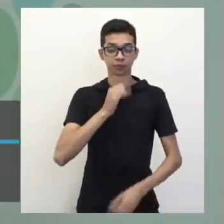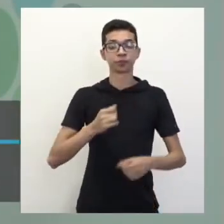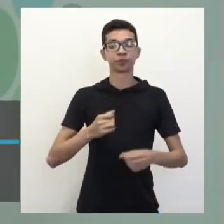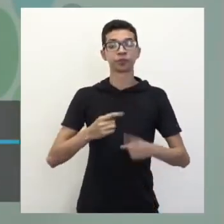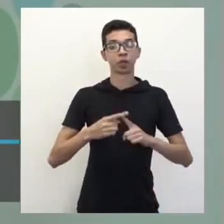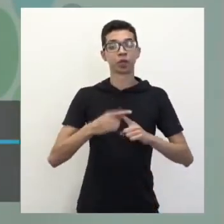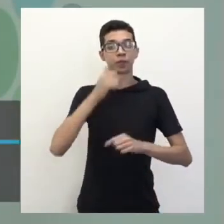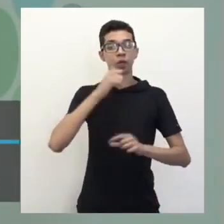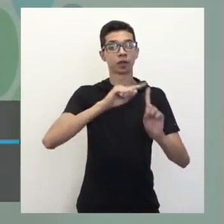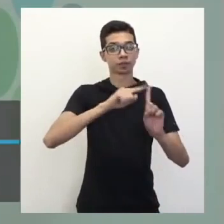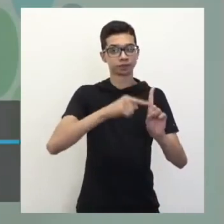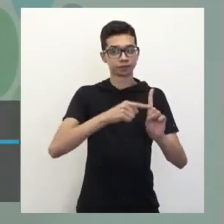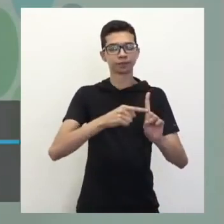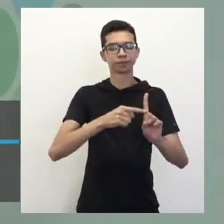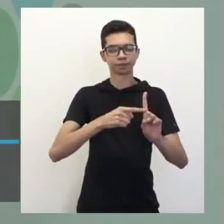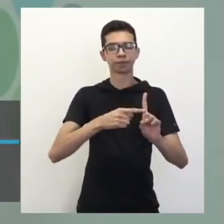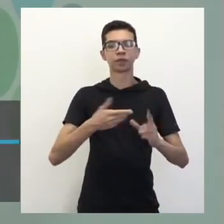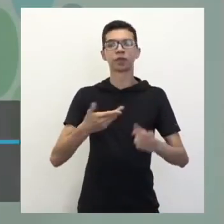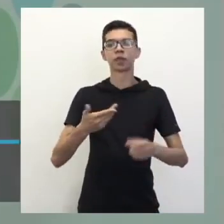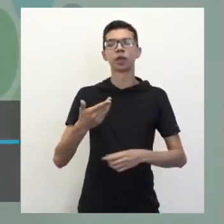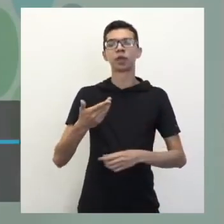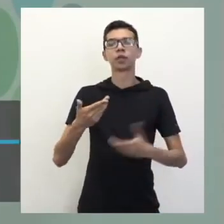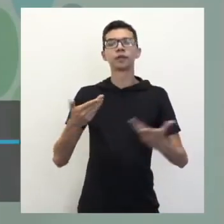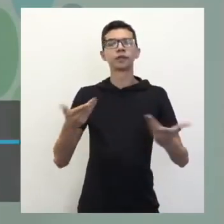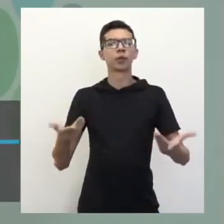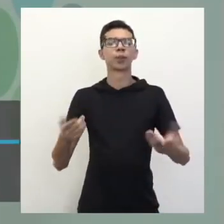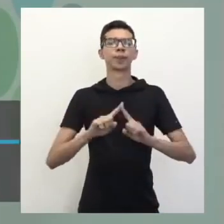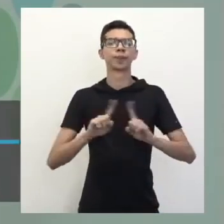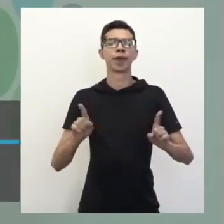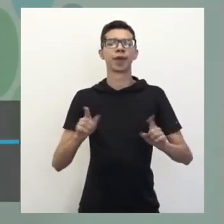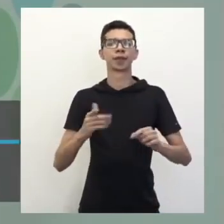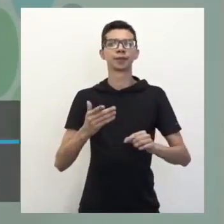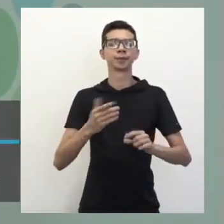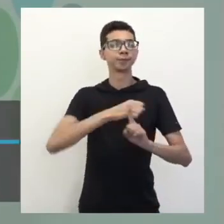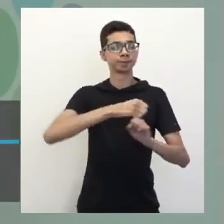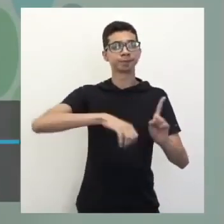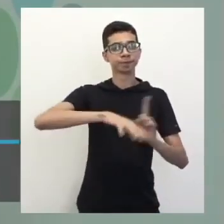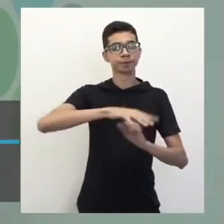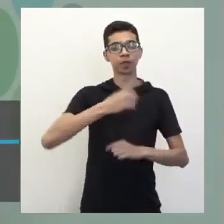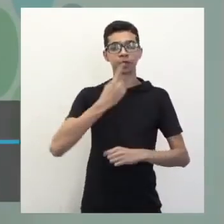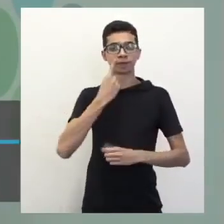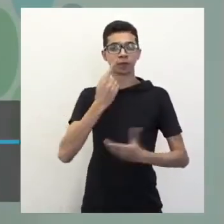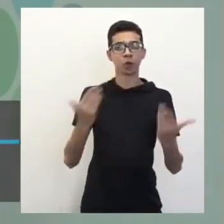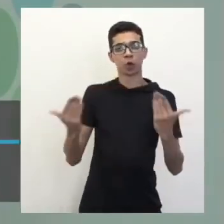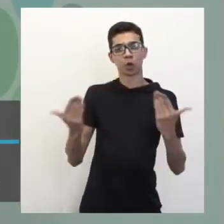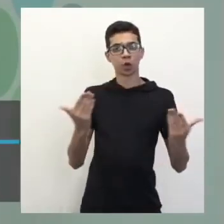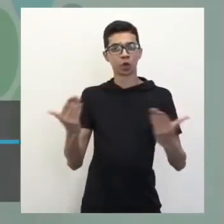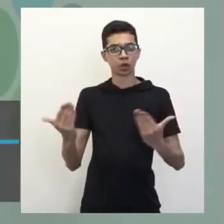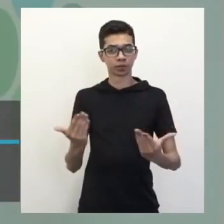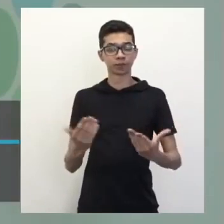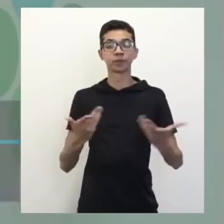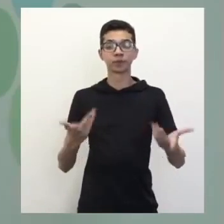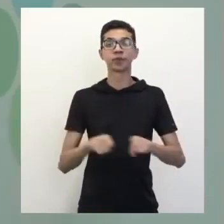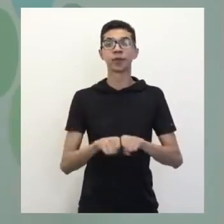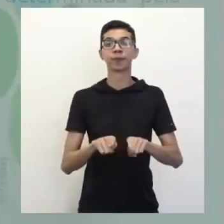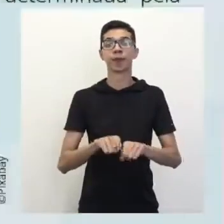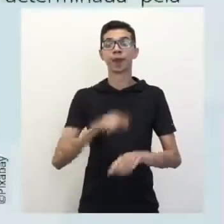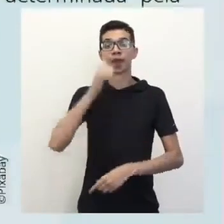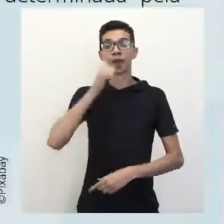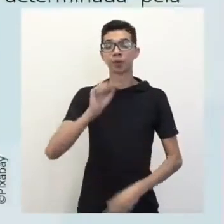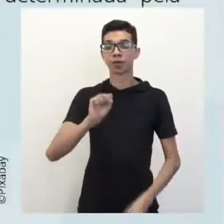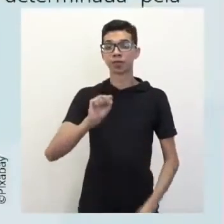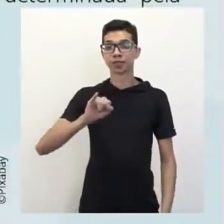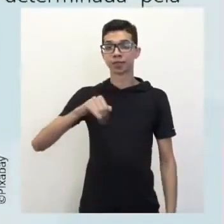eram pequenas e foram se acentuando por uma construção social. Nesse sentido, ela vai dizer ainda, tanto homens